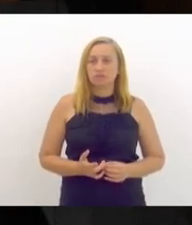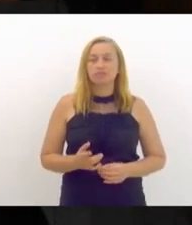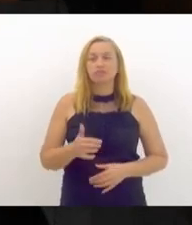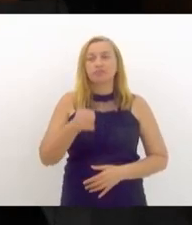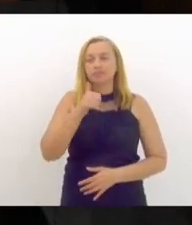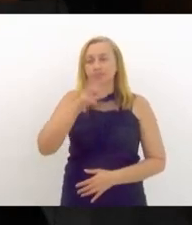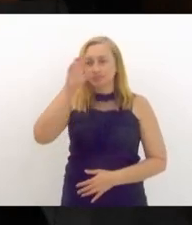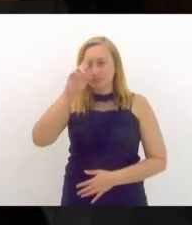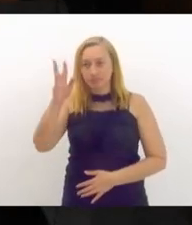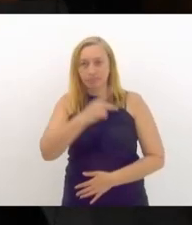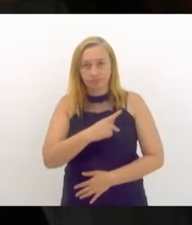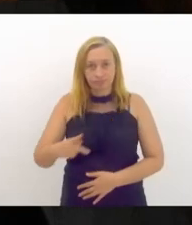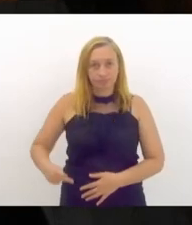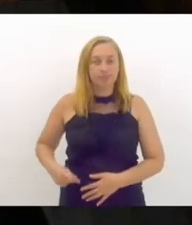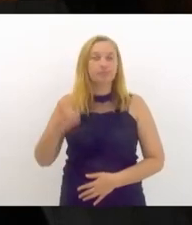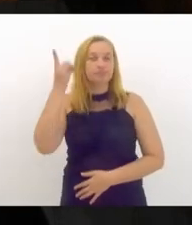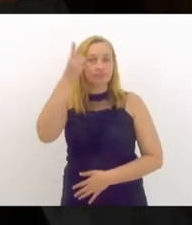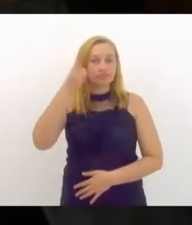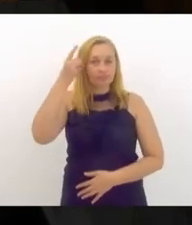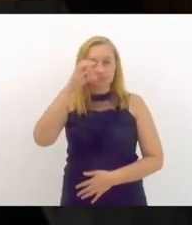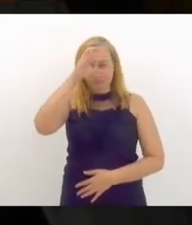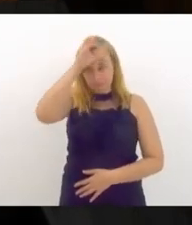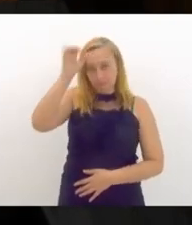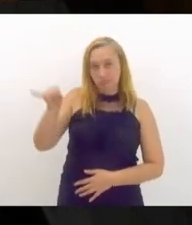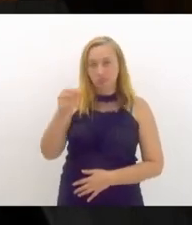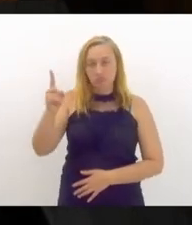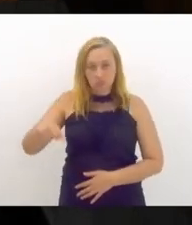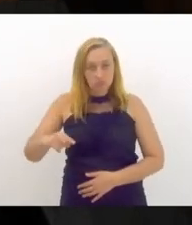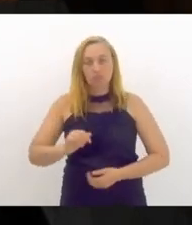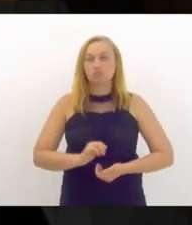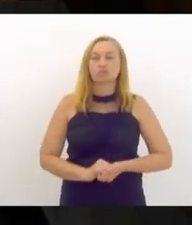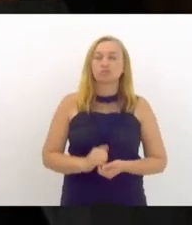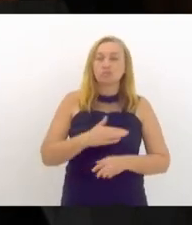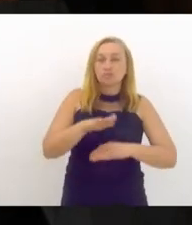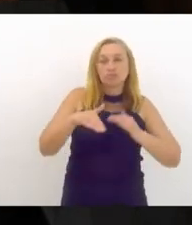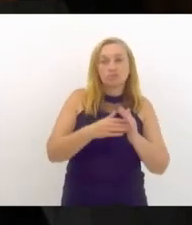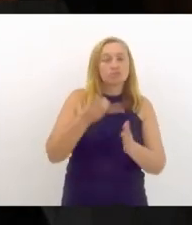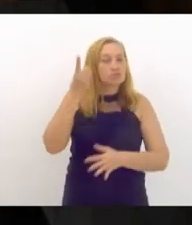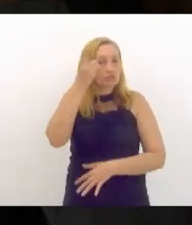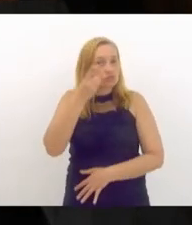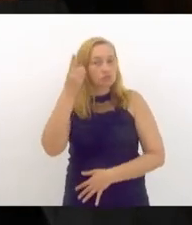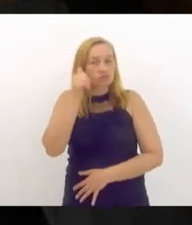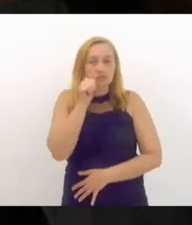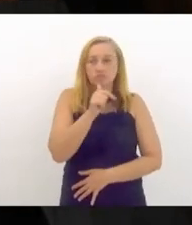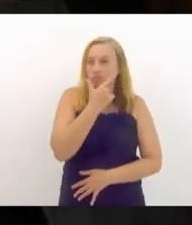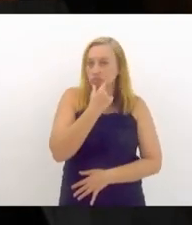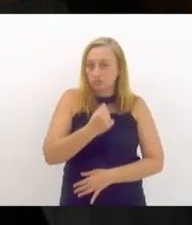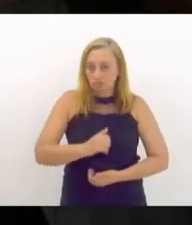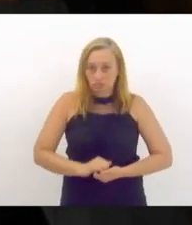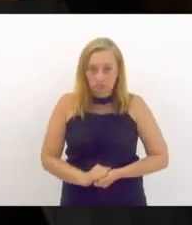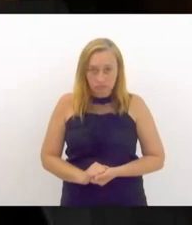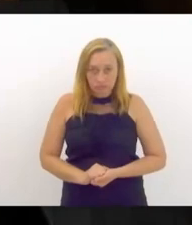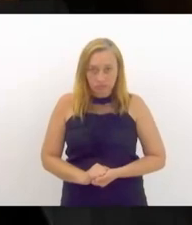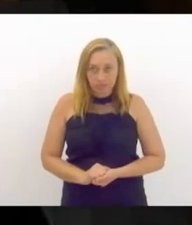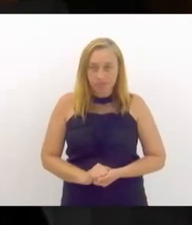Senhora Presidente, deputada Tia Ju, senhoras deputadas e senhores